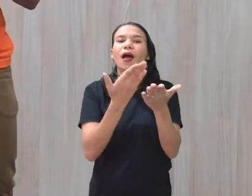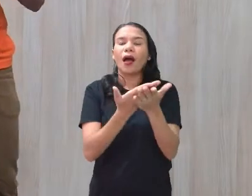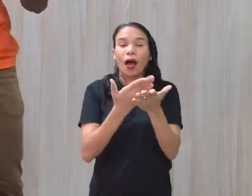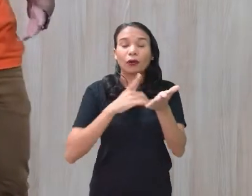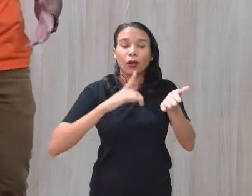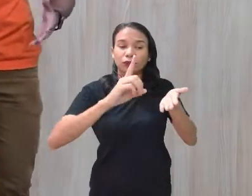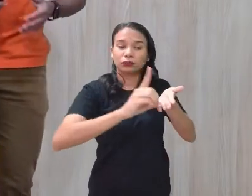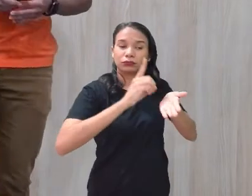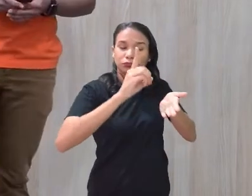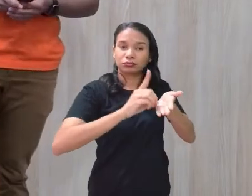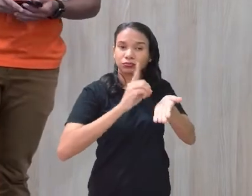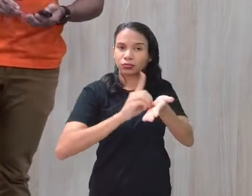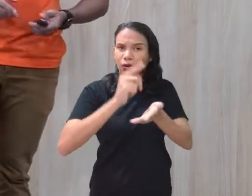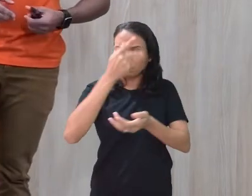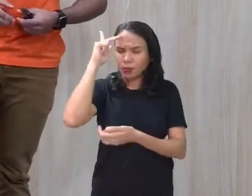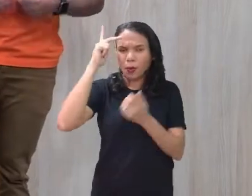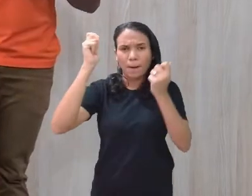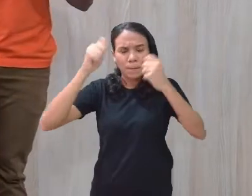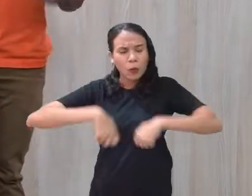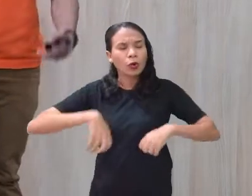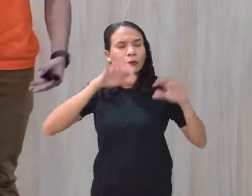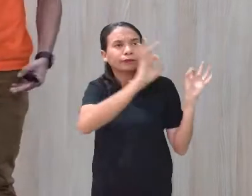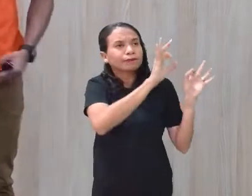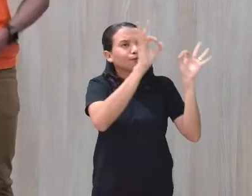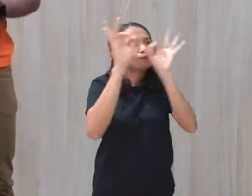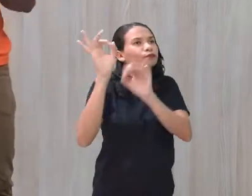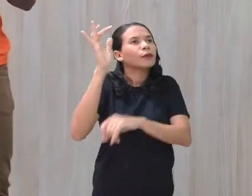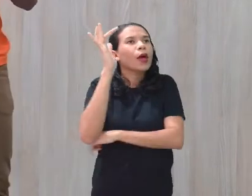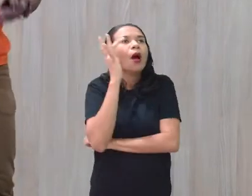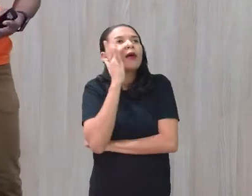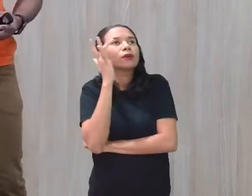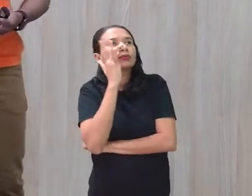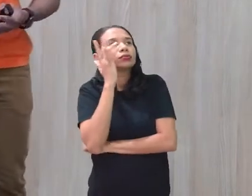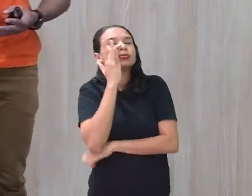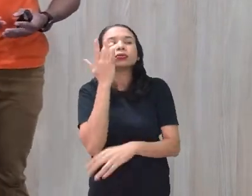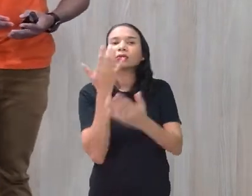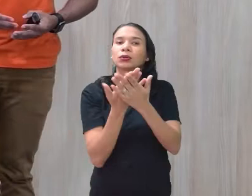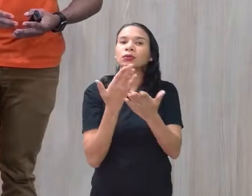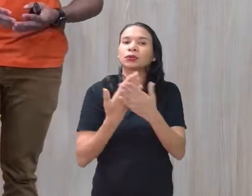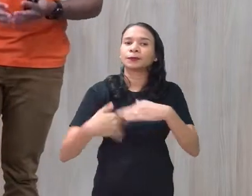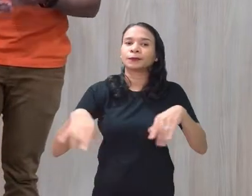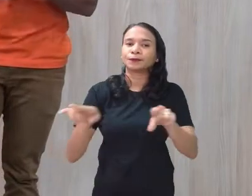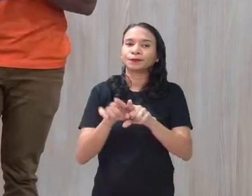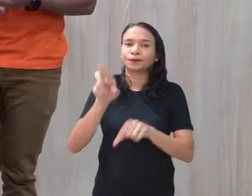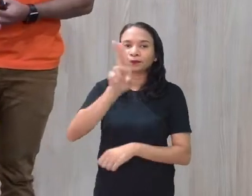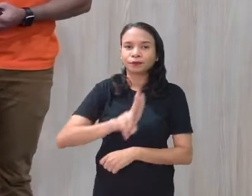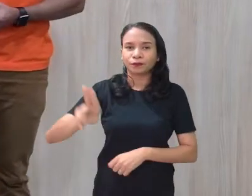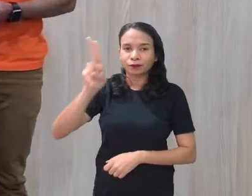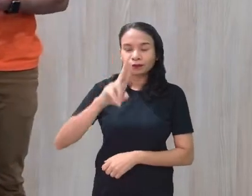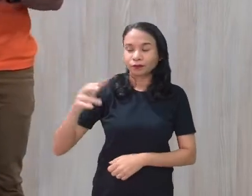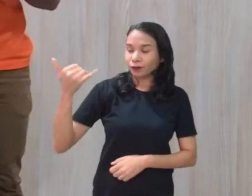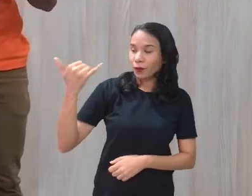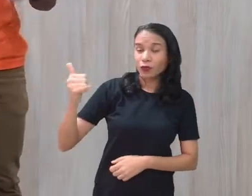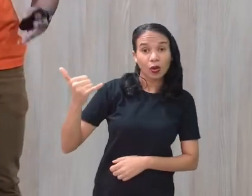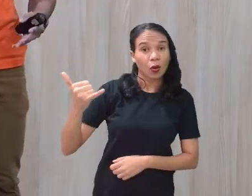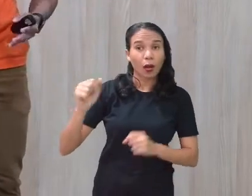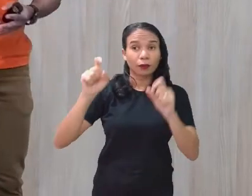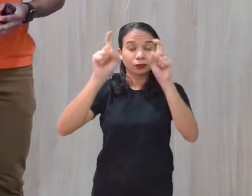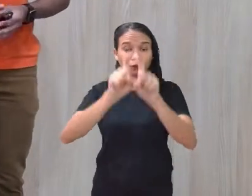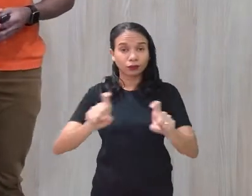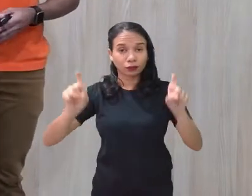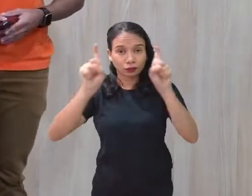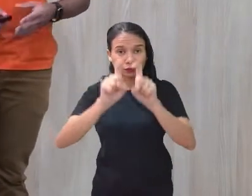aula digital, onde você pode acompanhar, onde você pode assistir a nossa aula através do celular, do